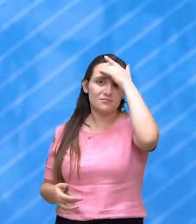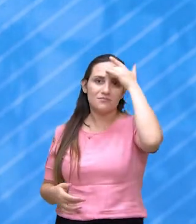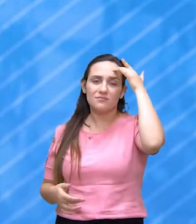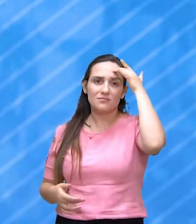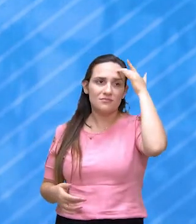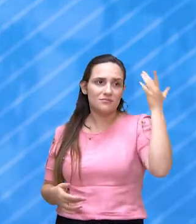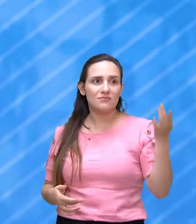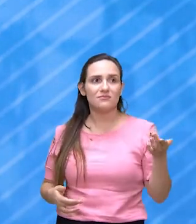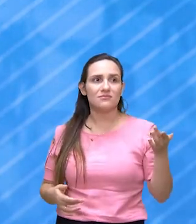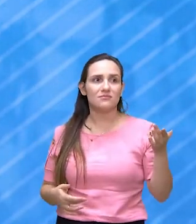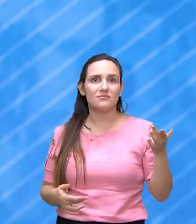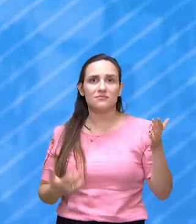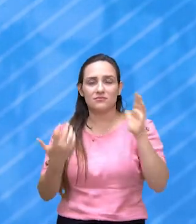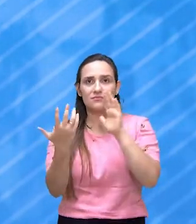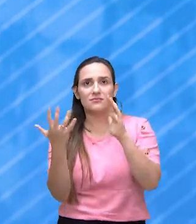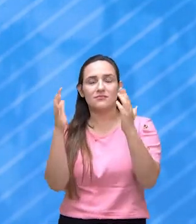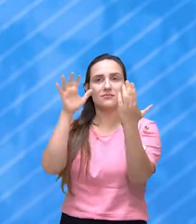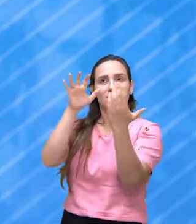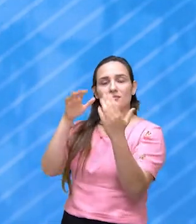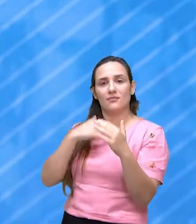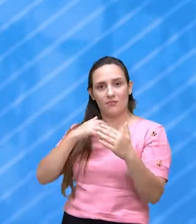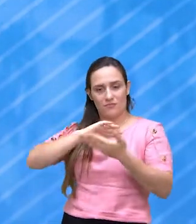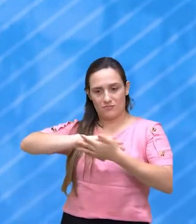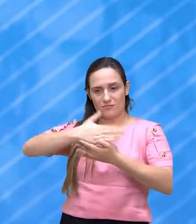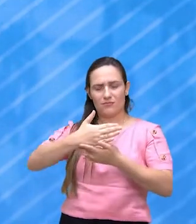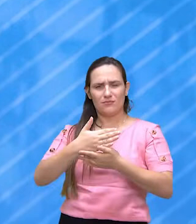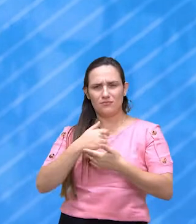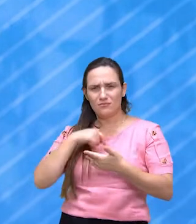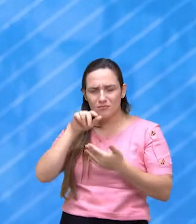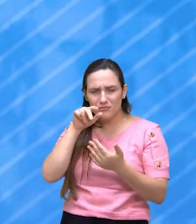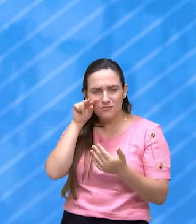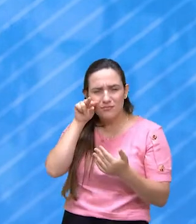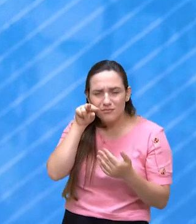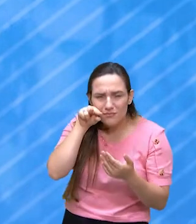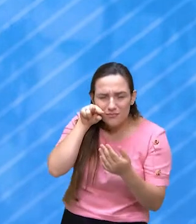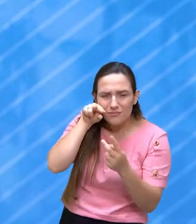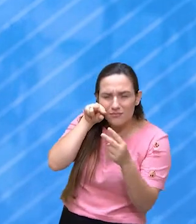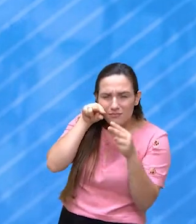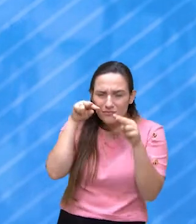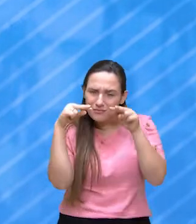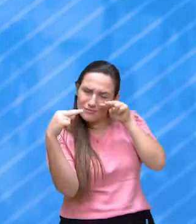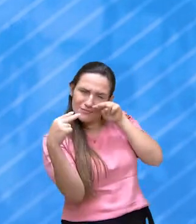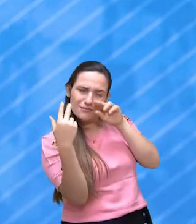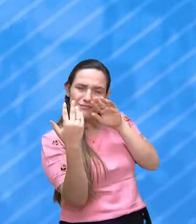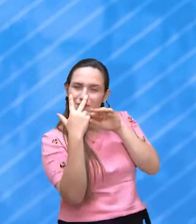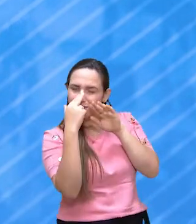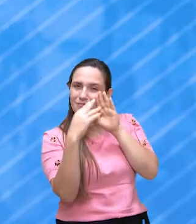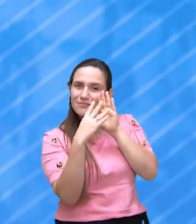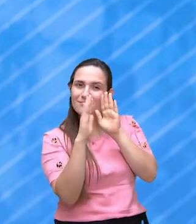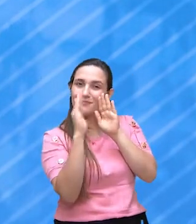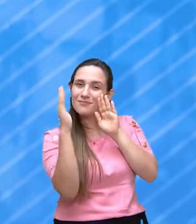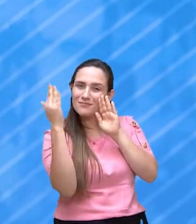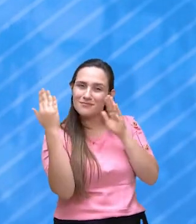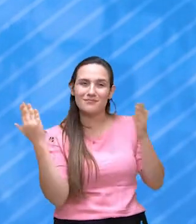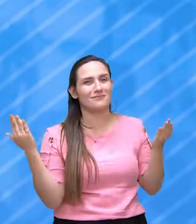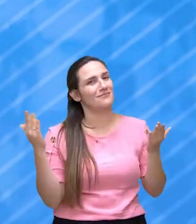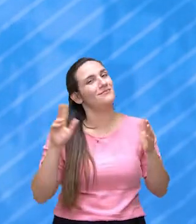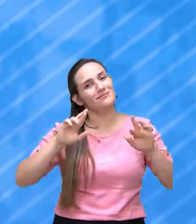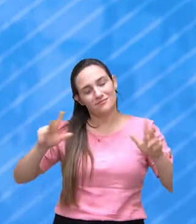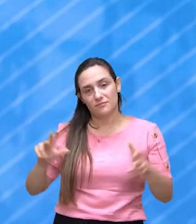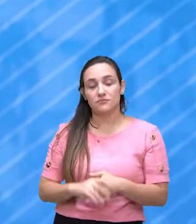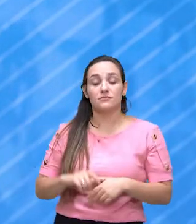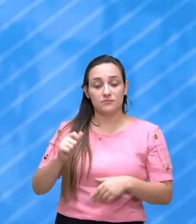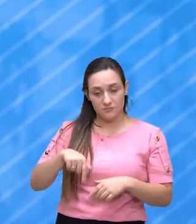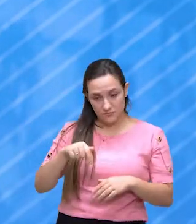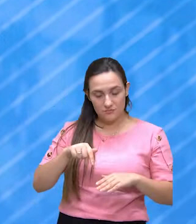casa vai assistir espelhado então vejam que são técnicas que nós precisamos desenvolver ainda hoje na Eva e ainda não